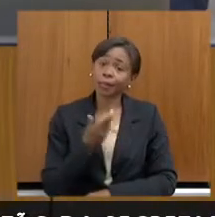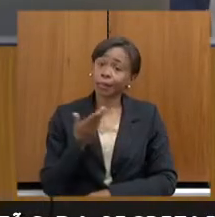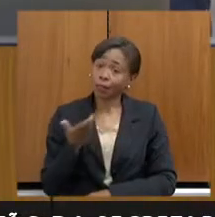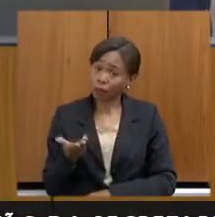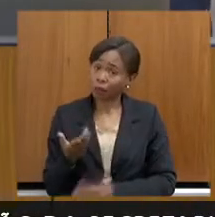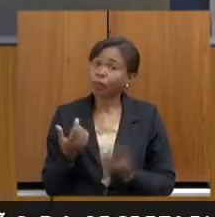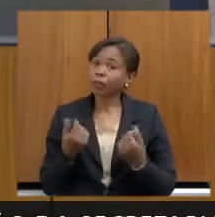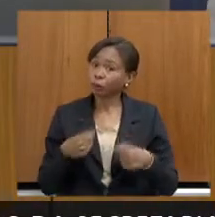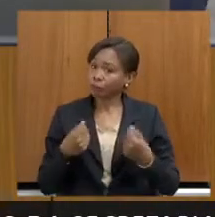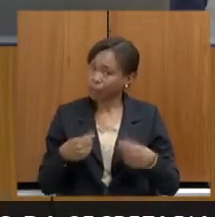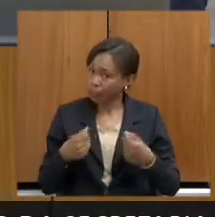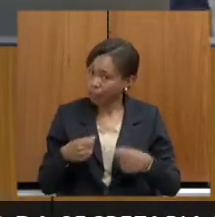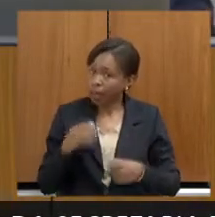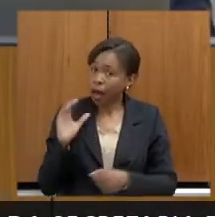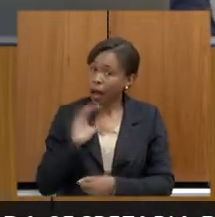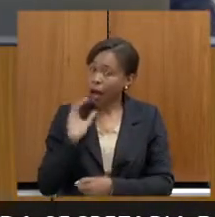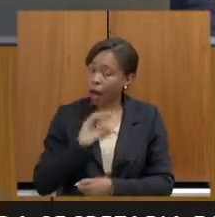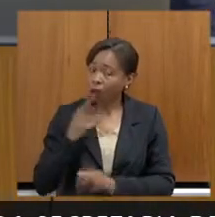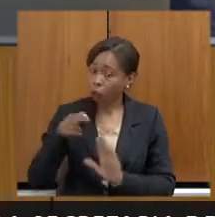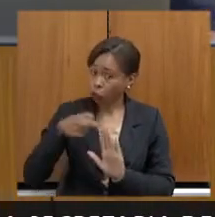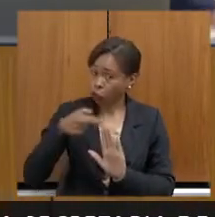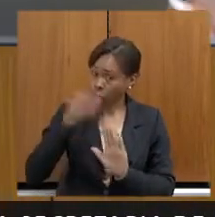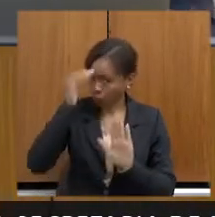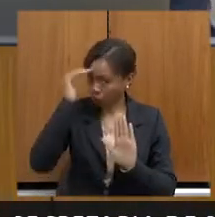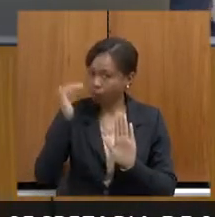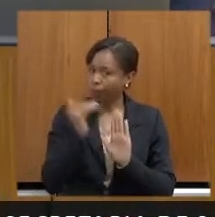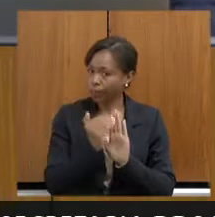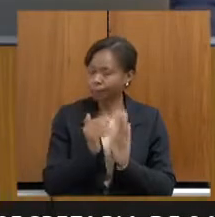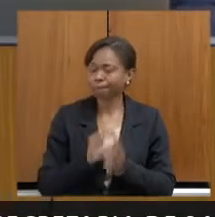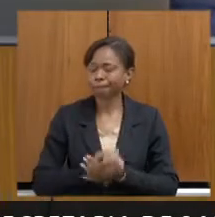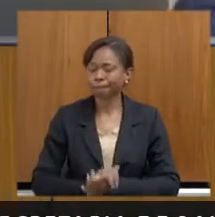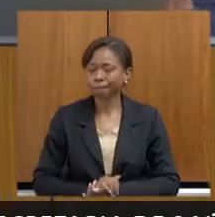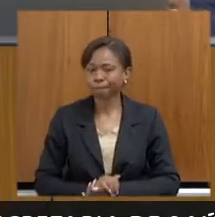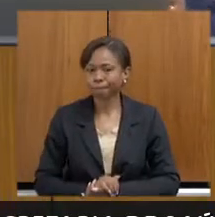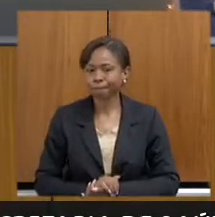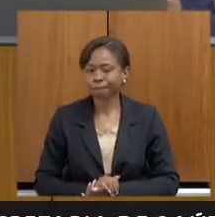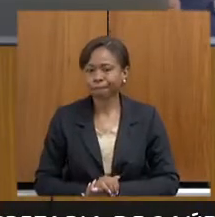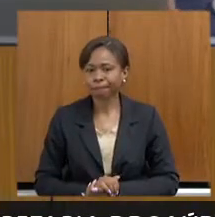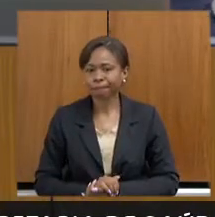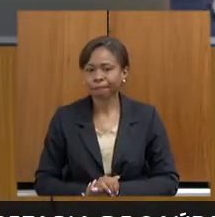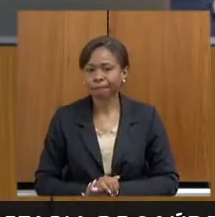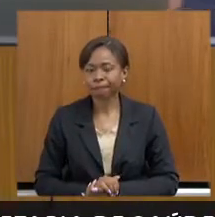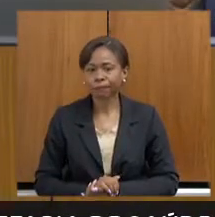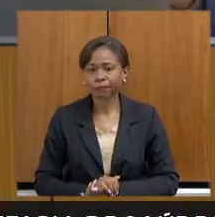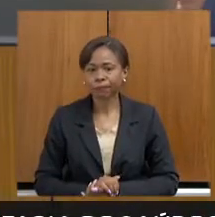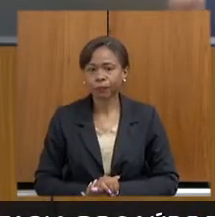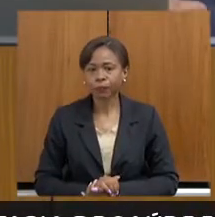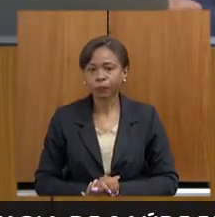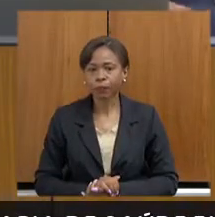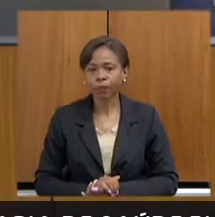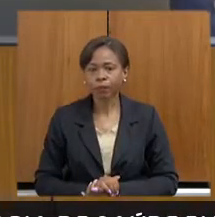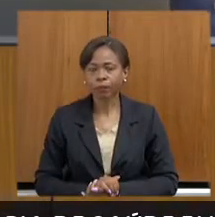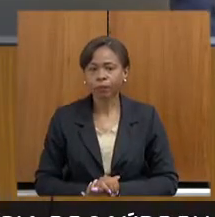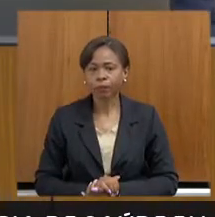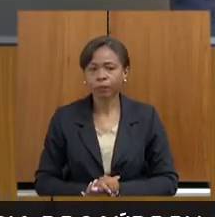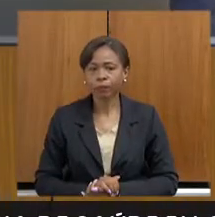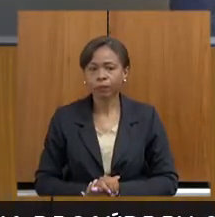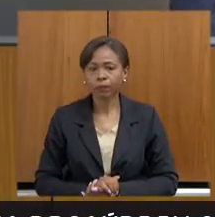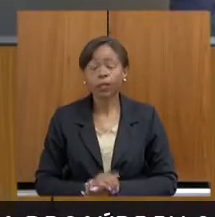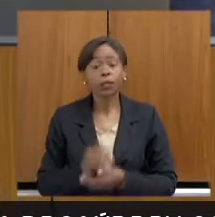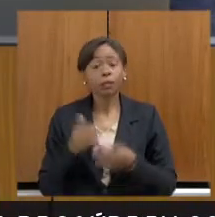implementado aí para gente ter atender no mais ante passar a palavra os companheiros aos deputados e deputadas